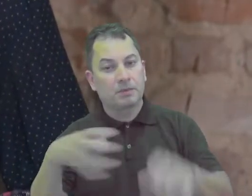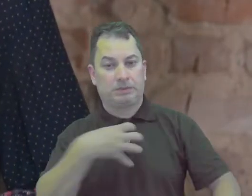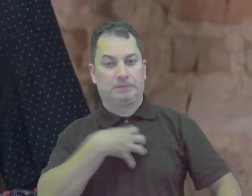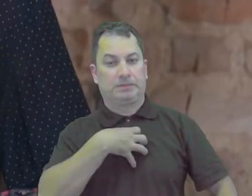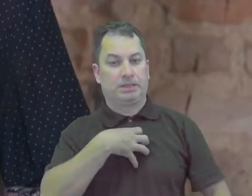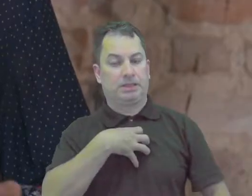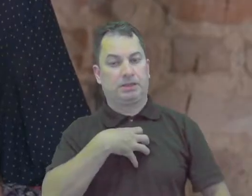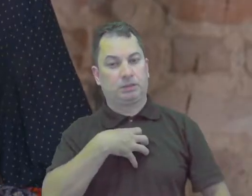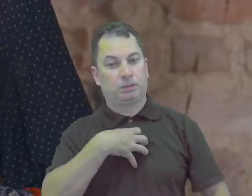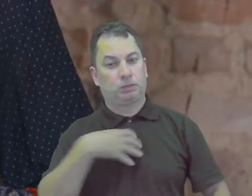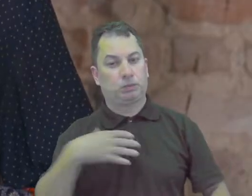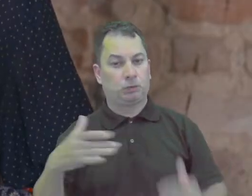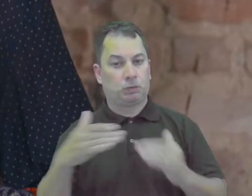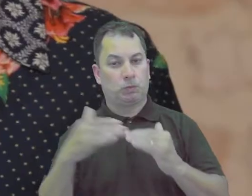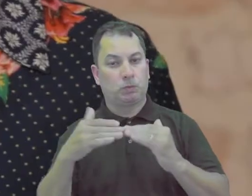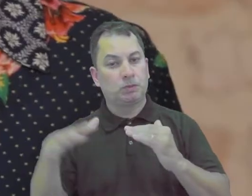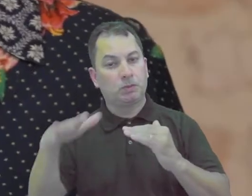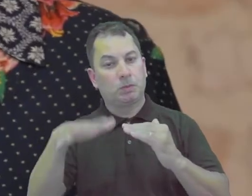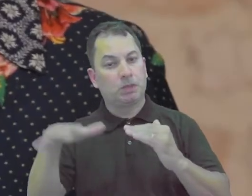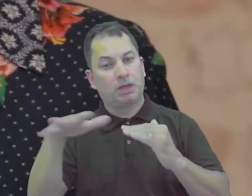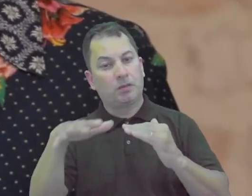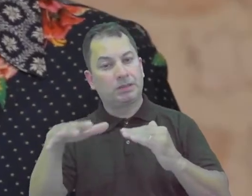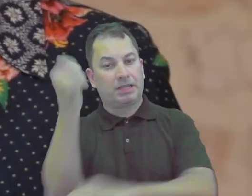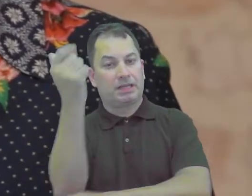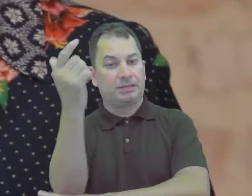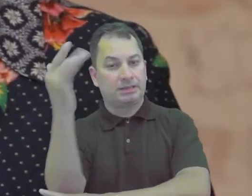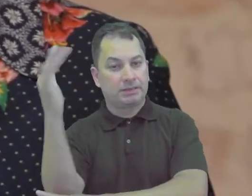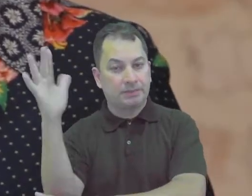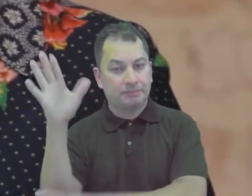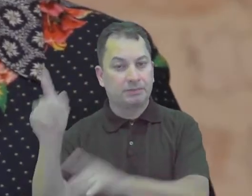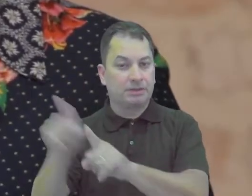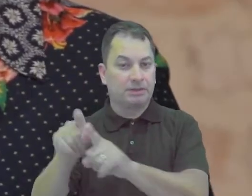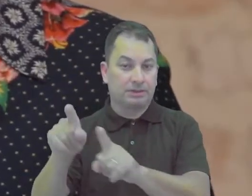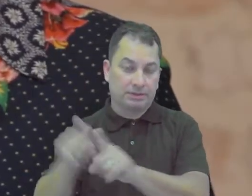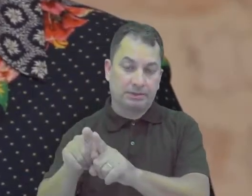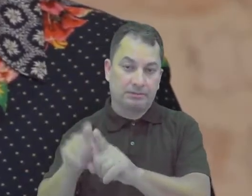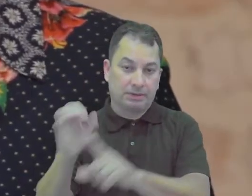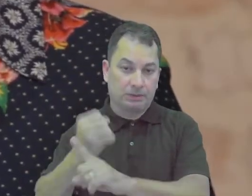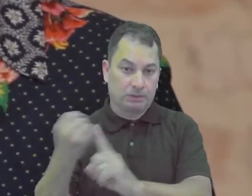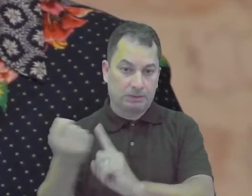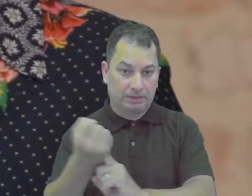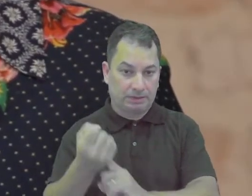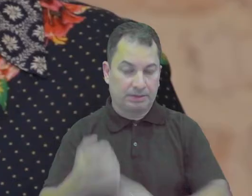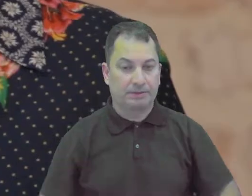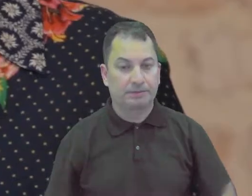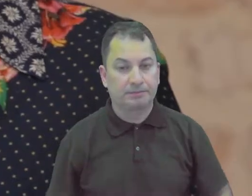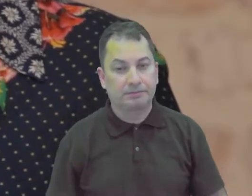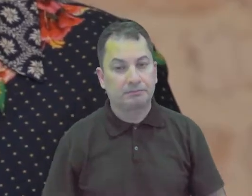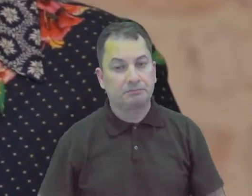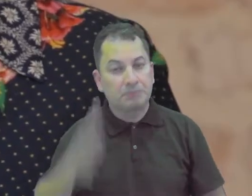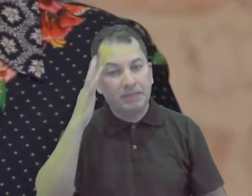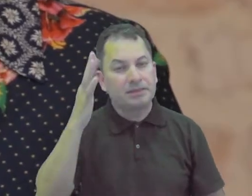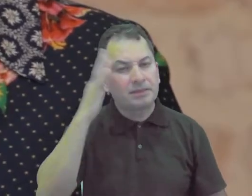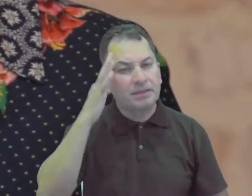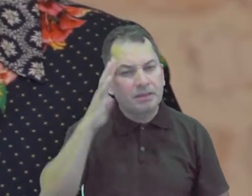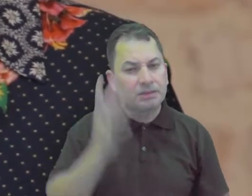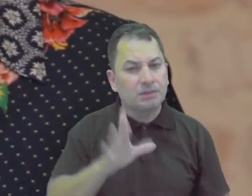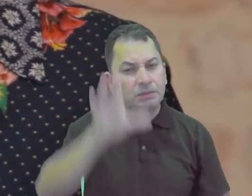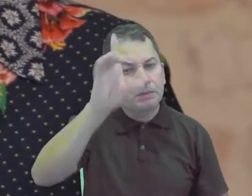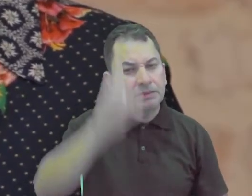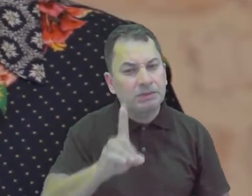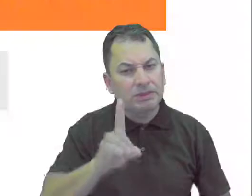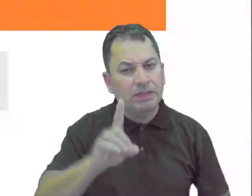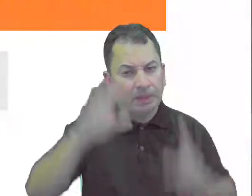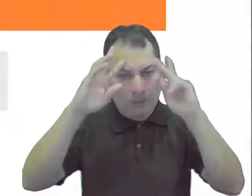determinantes sociais e ambientais. Pensando na perspectiva dos direitos humanos, né, a gente percebe, né, cada